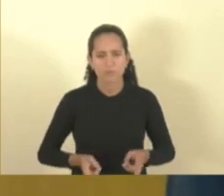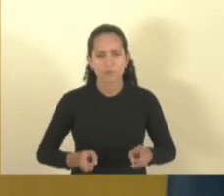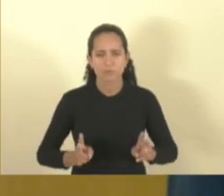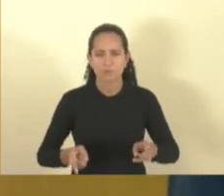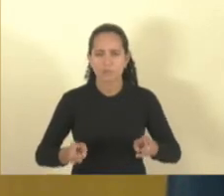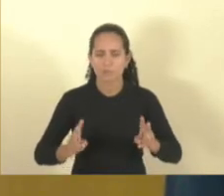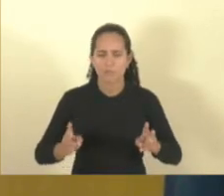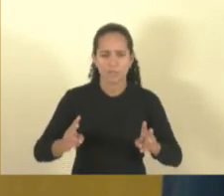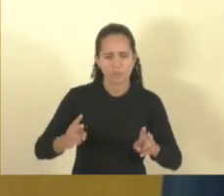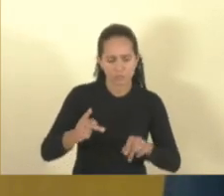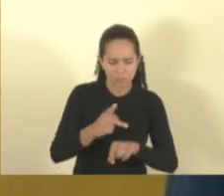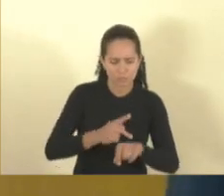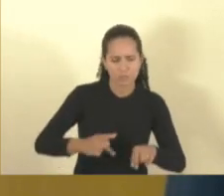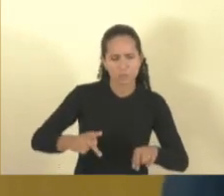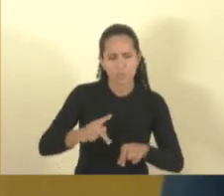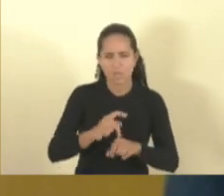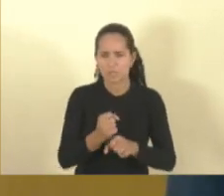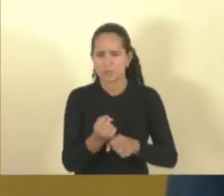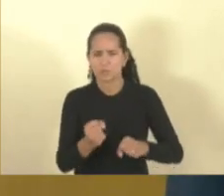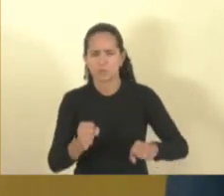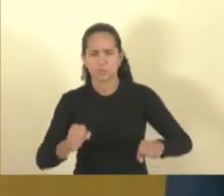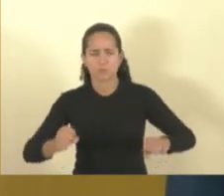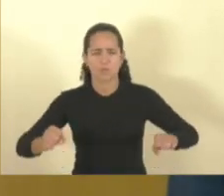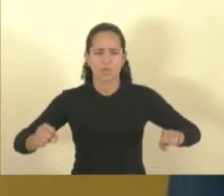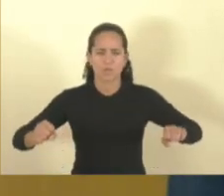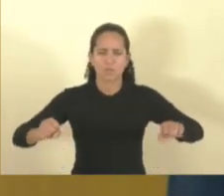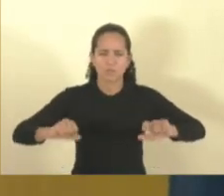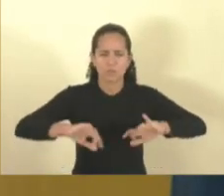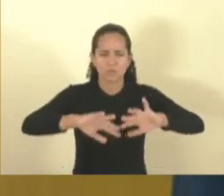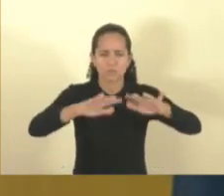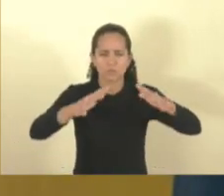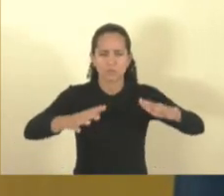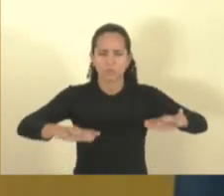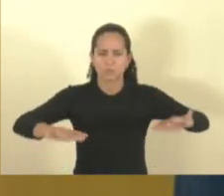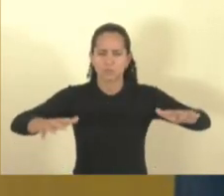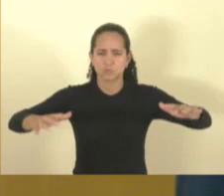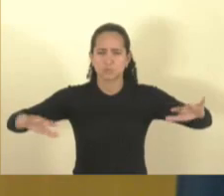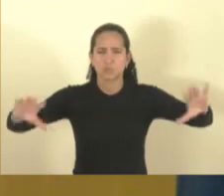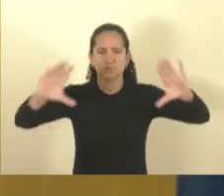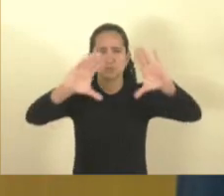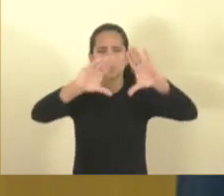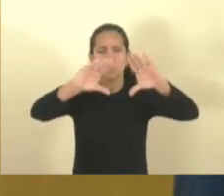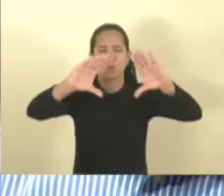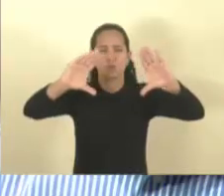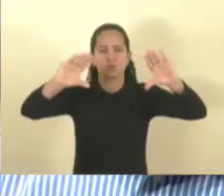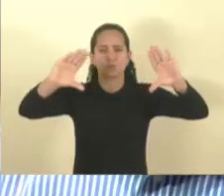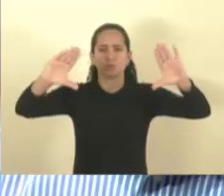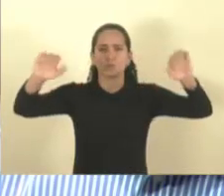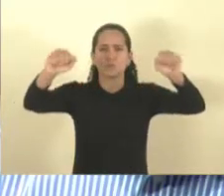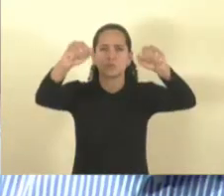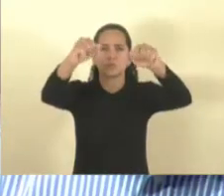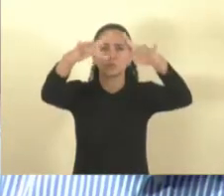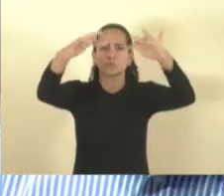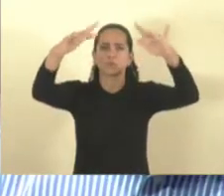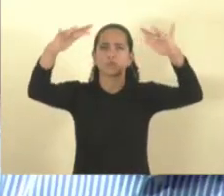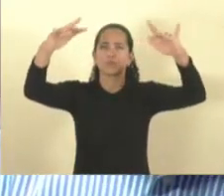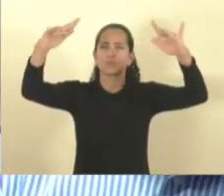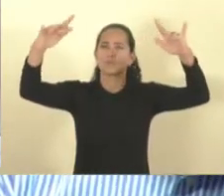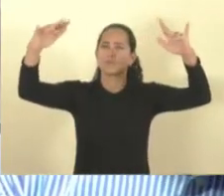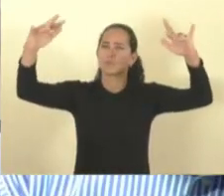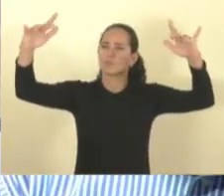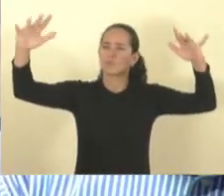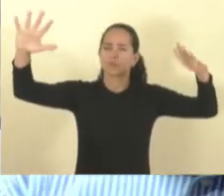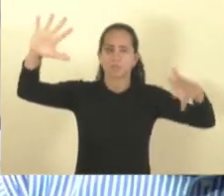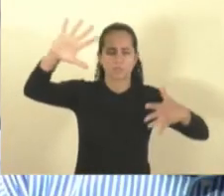Em berço esplêndido, ao som do mar e à luz do céu profundo, fulguras, ó